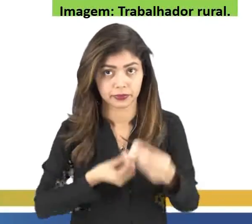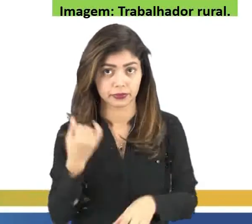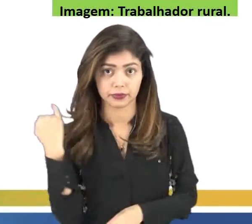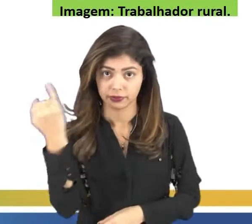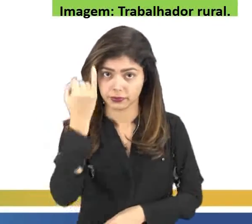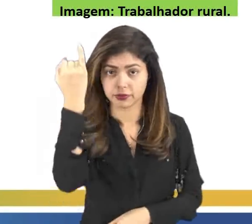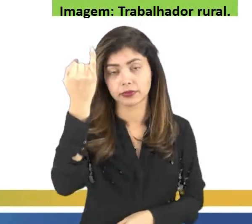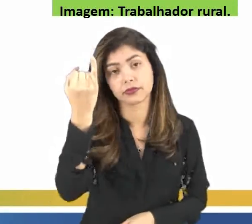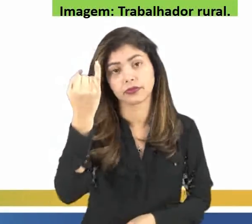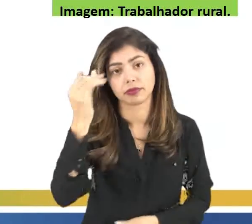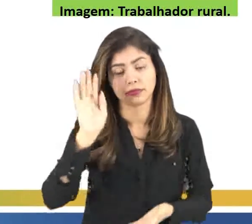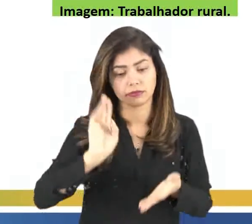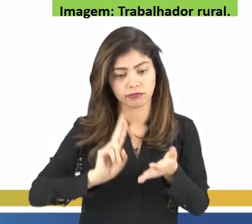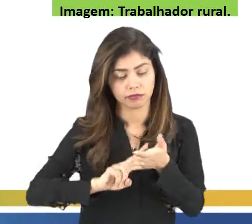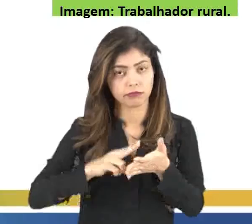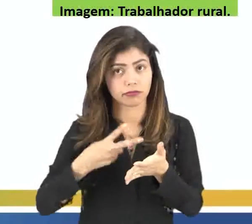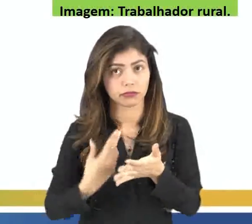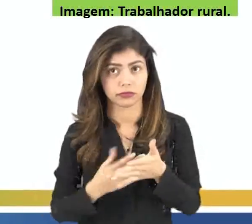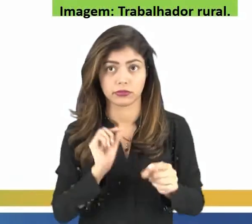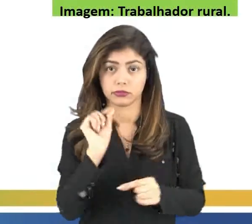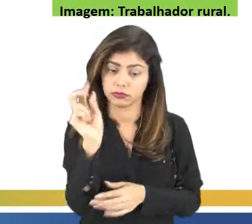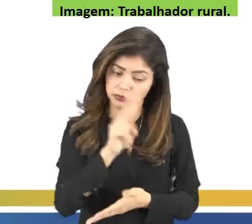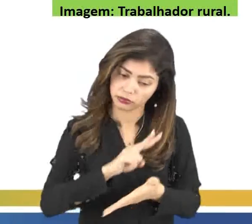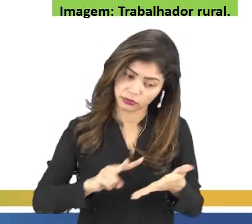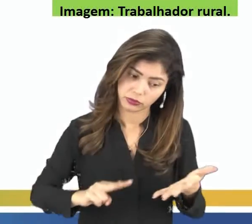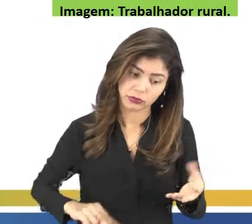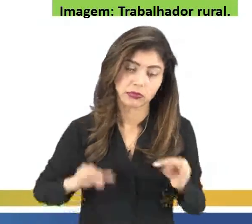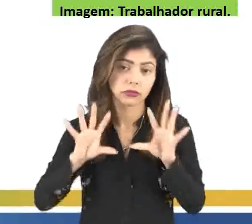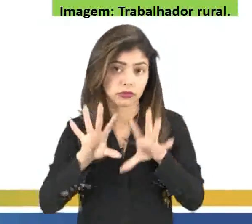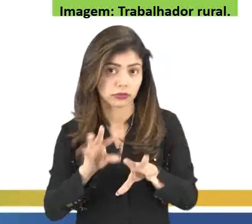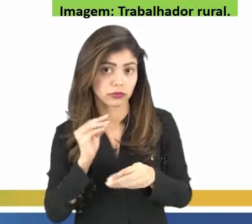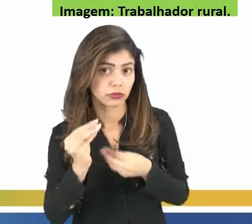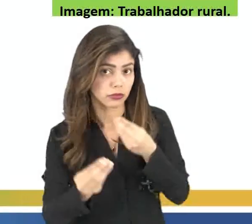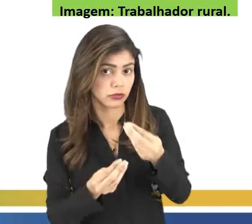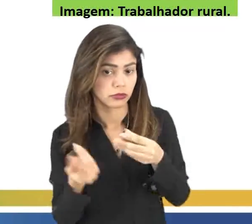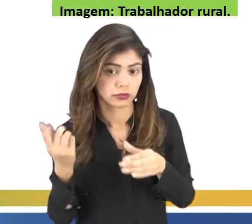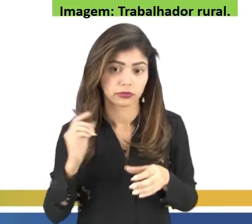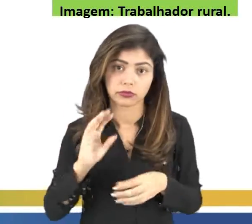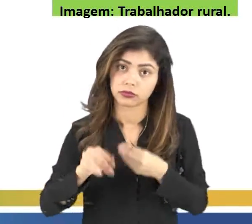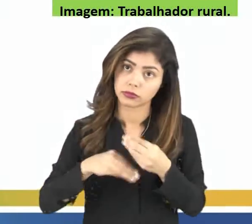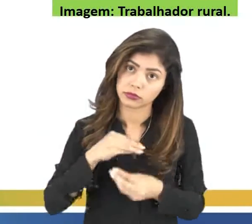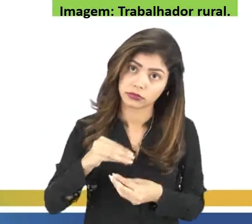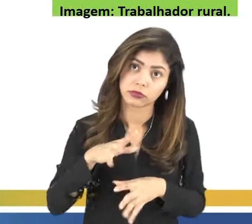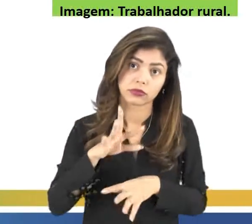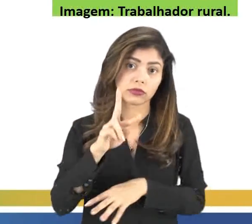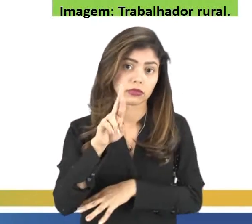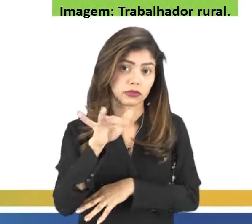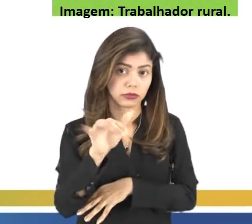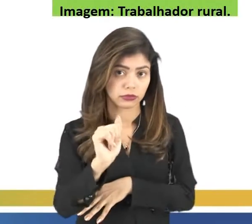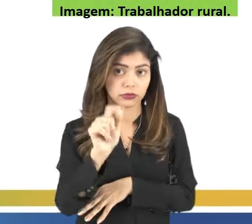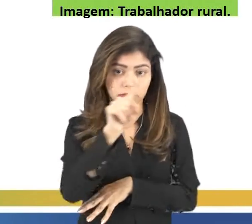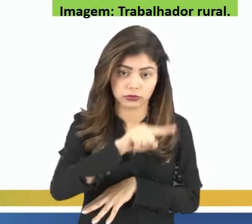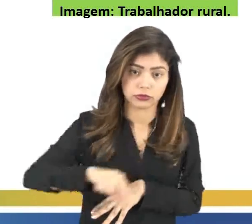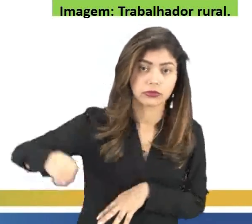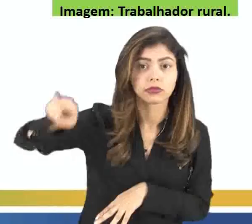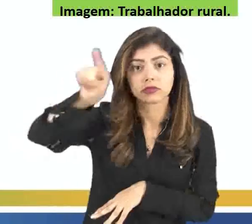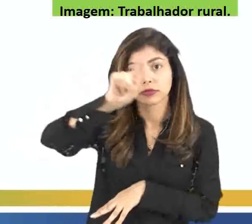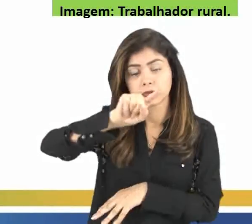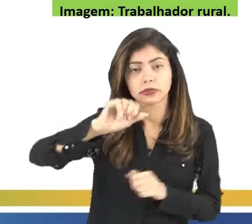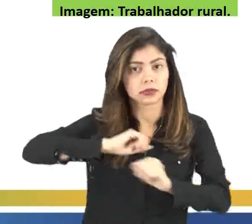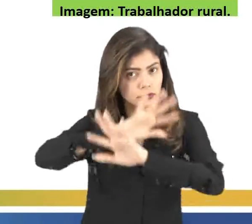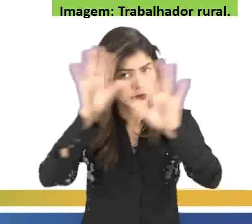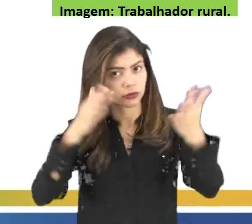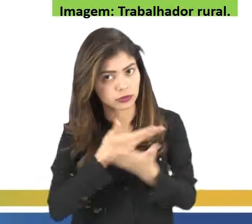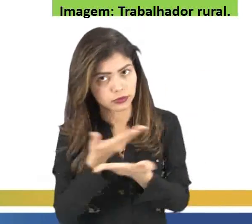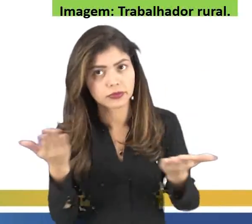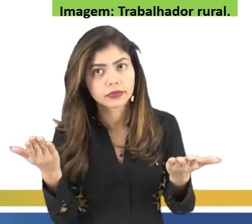é importante a interpretação em situações como essa que envolvem a área de círculo. Ficou